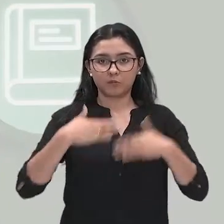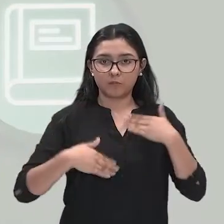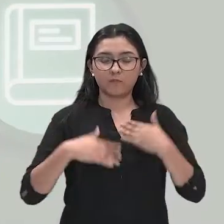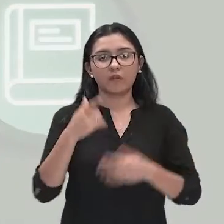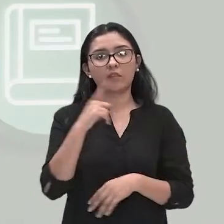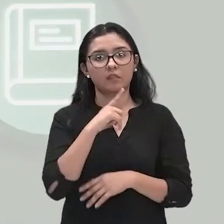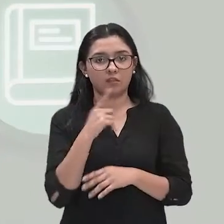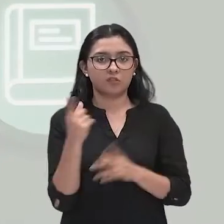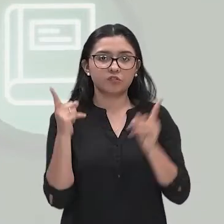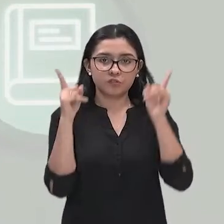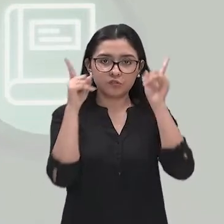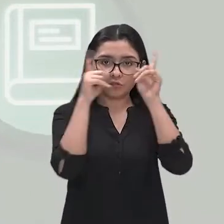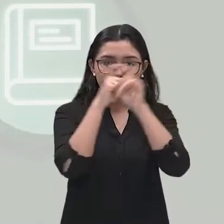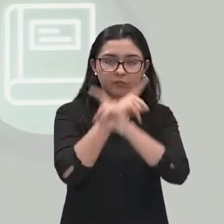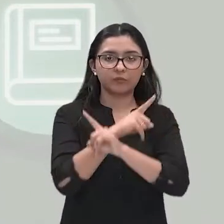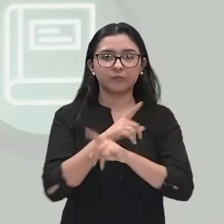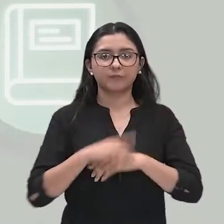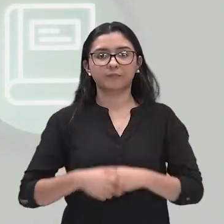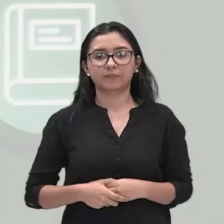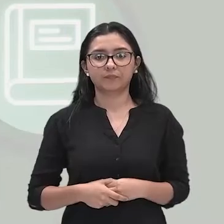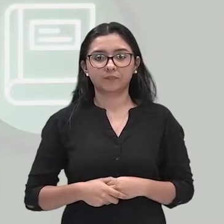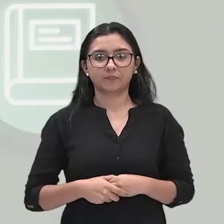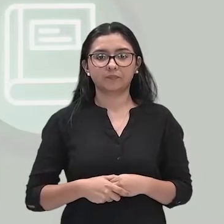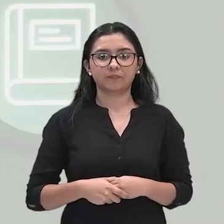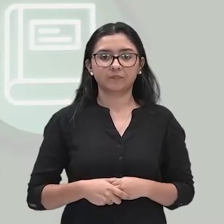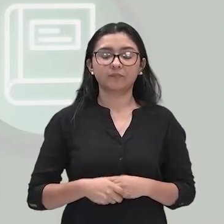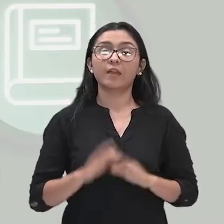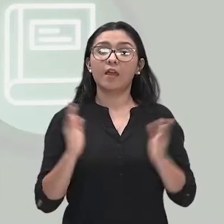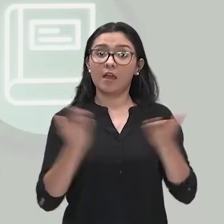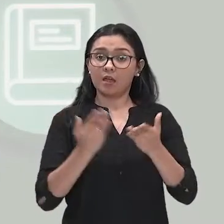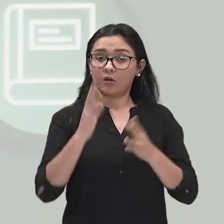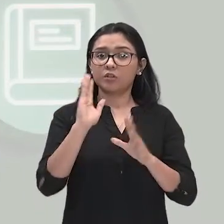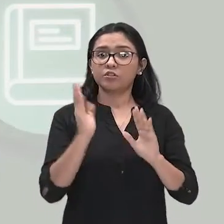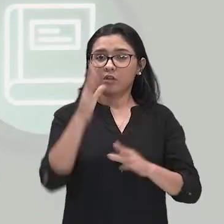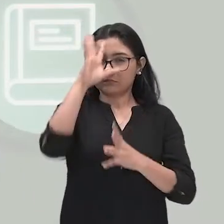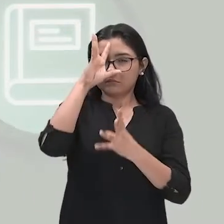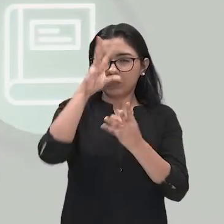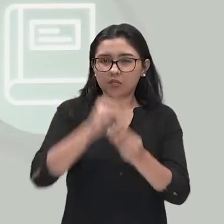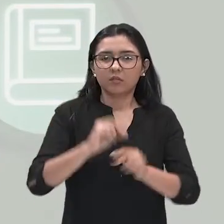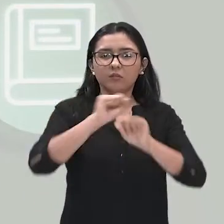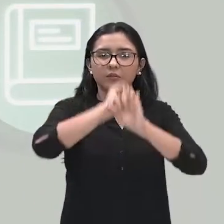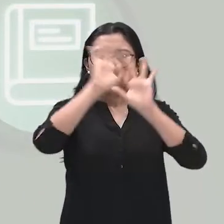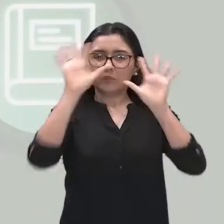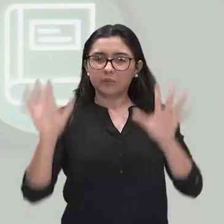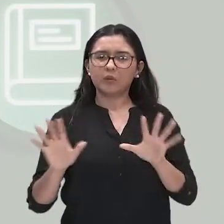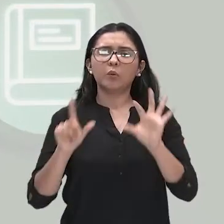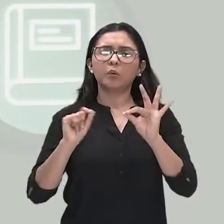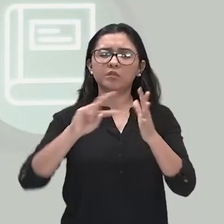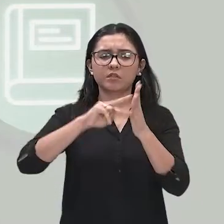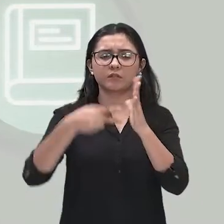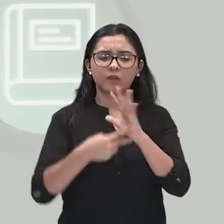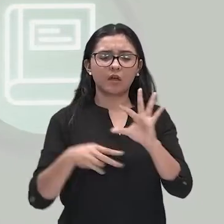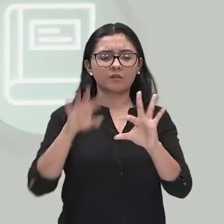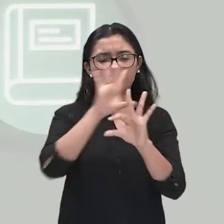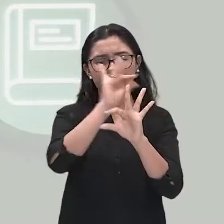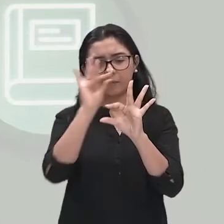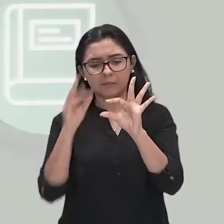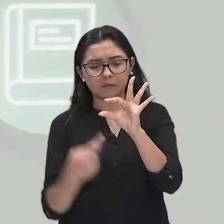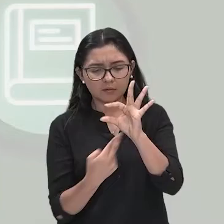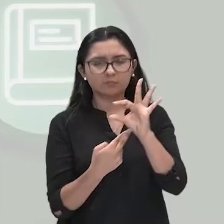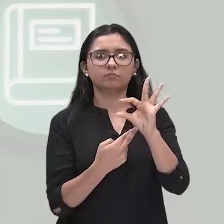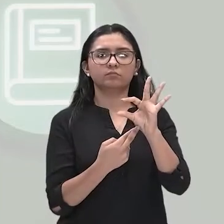mais de dificuldade, tá bom? Agora a gente já entendeu melhor o que são os aminoácidos, né? A gente viu que eles são